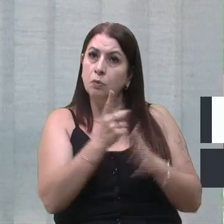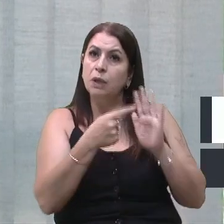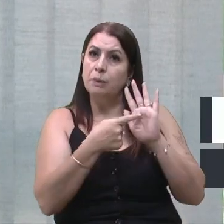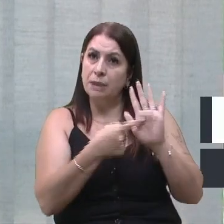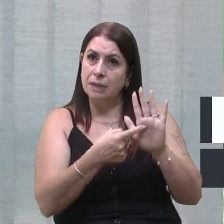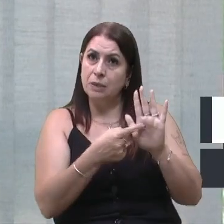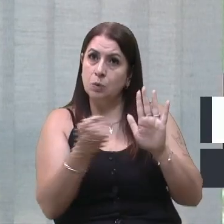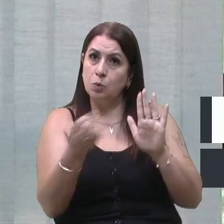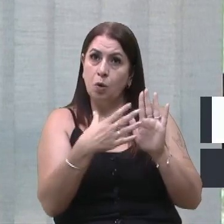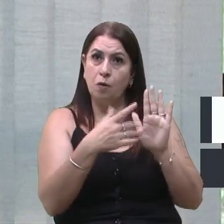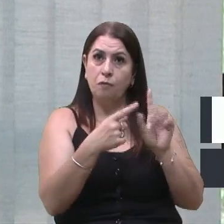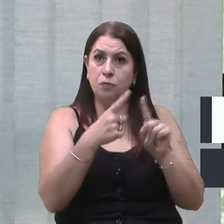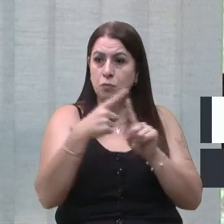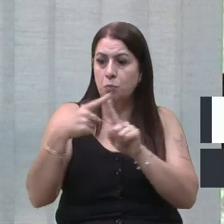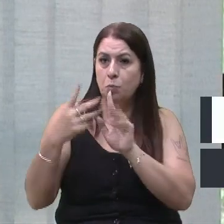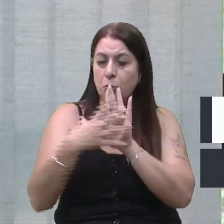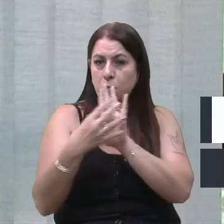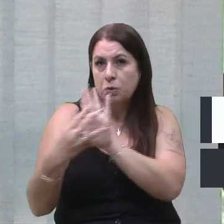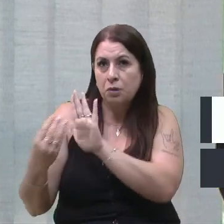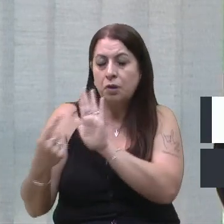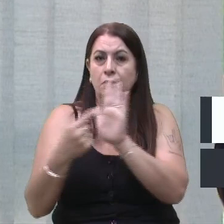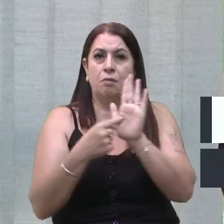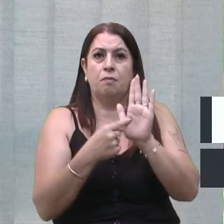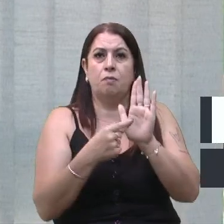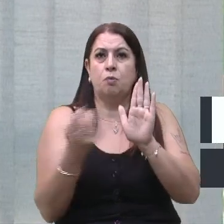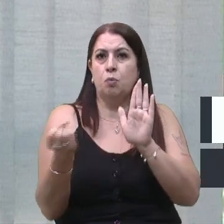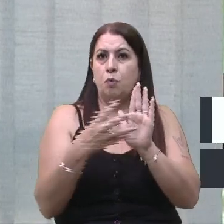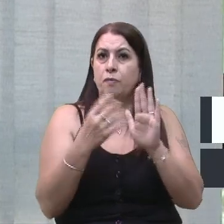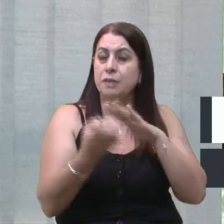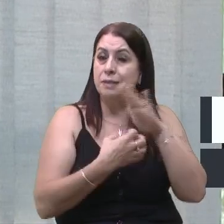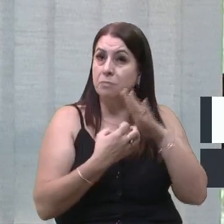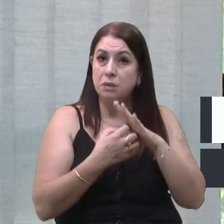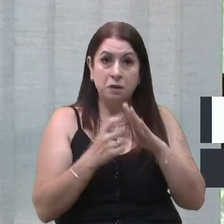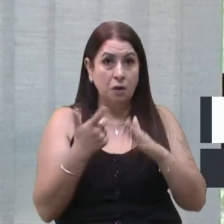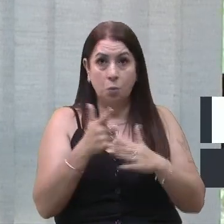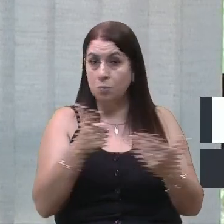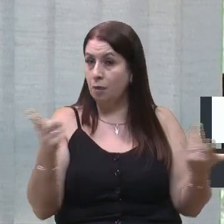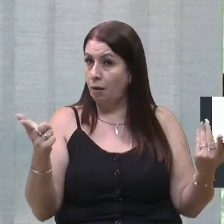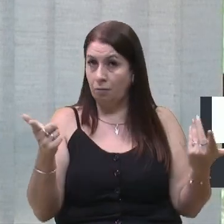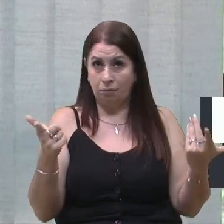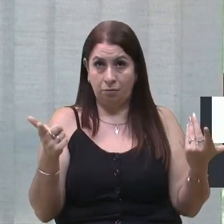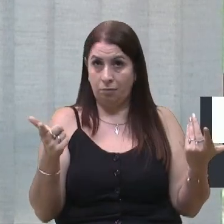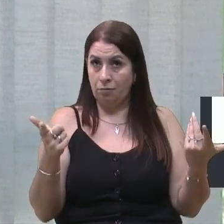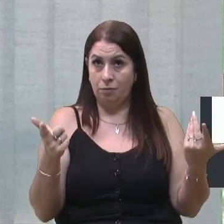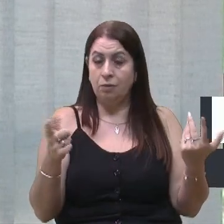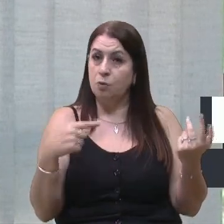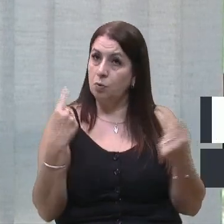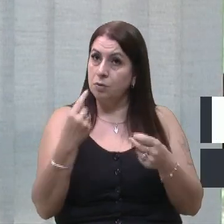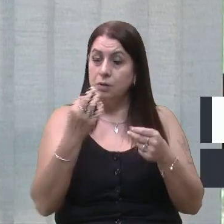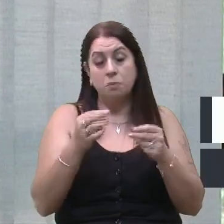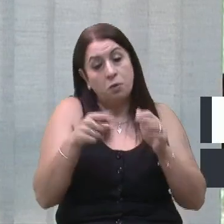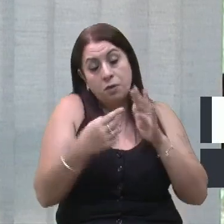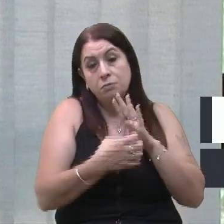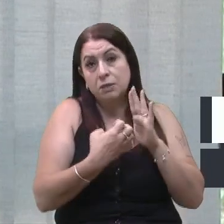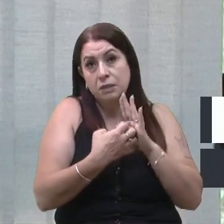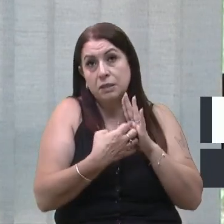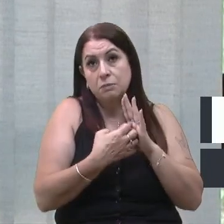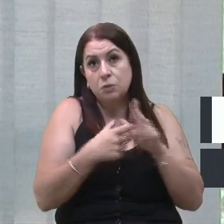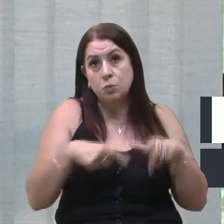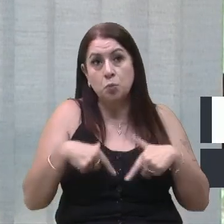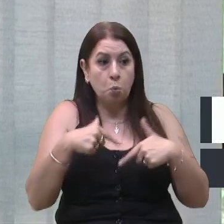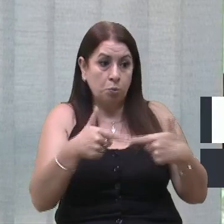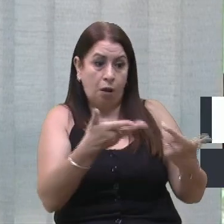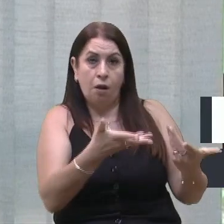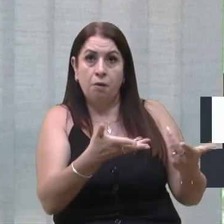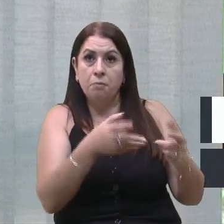novos modelos, quando foi chamado novas empresas, não apareceram. Então, nós estamos com essa empresa, nós temos que lutar